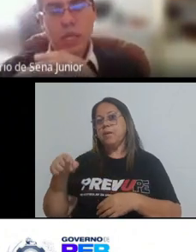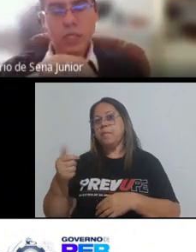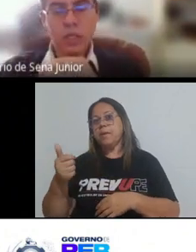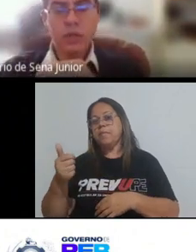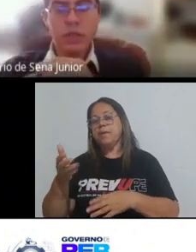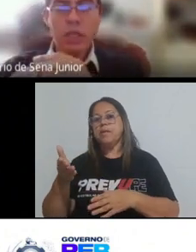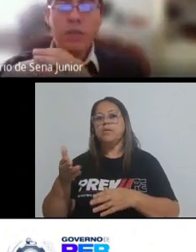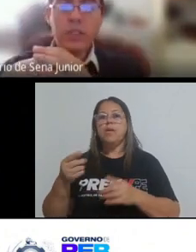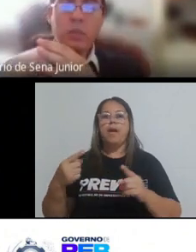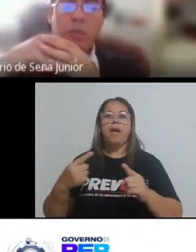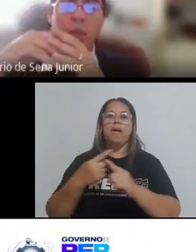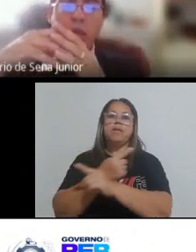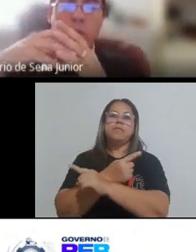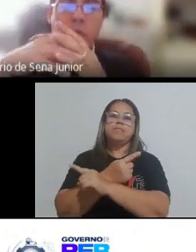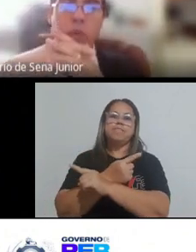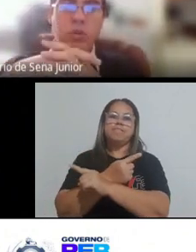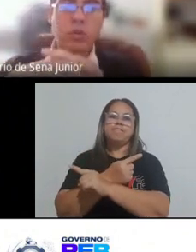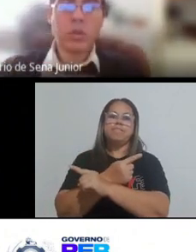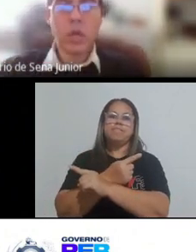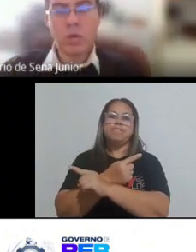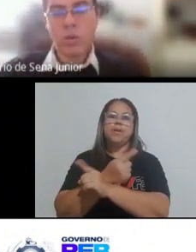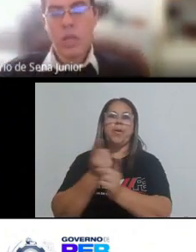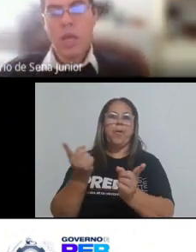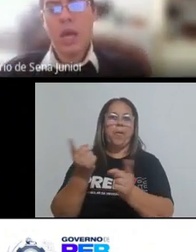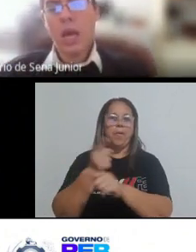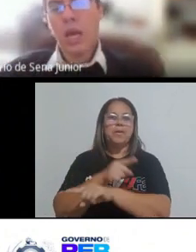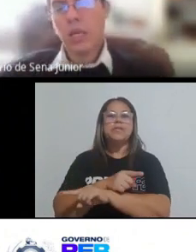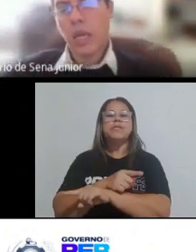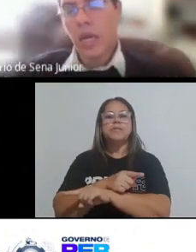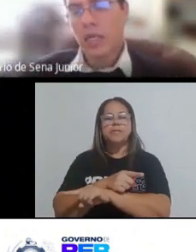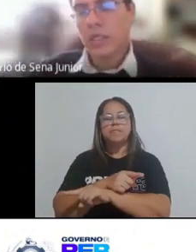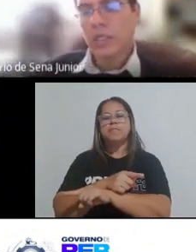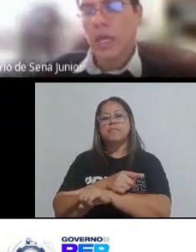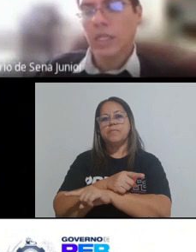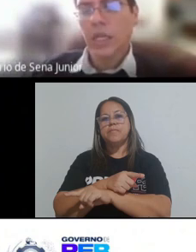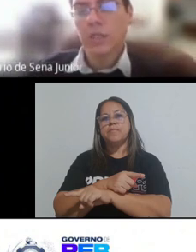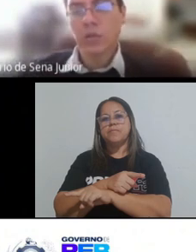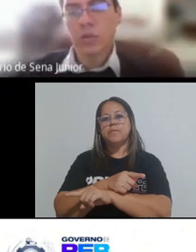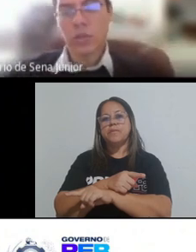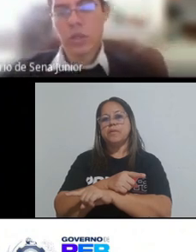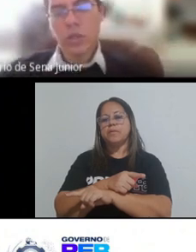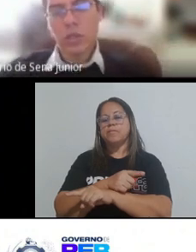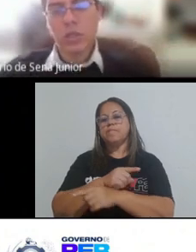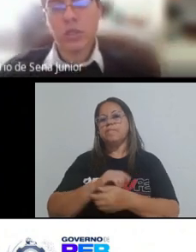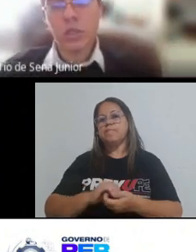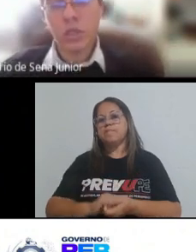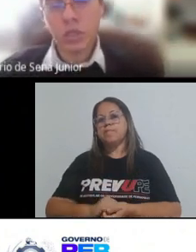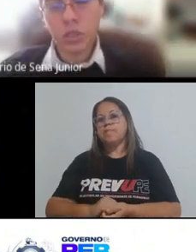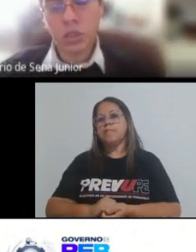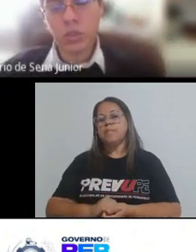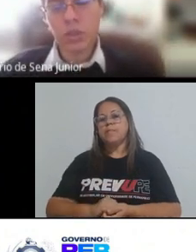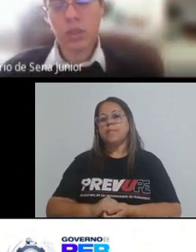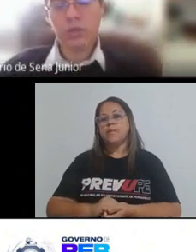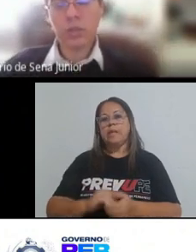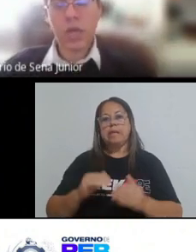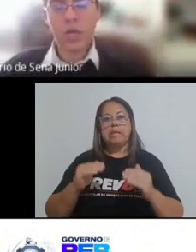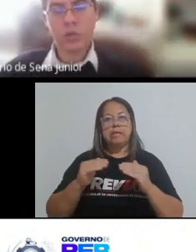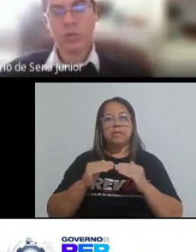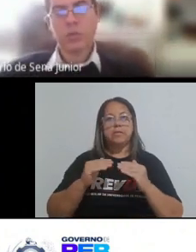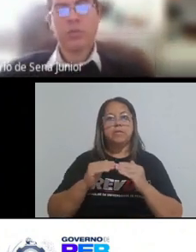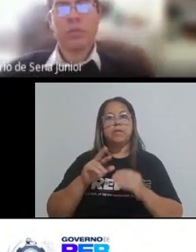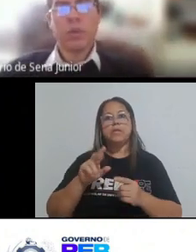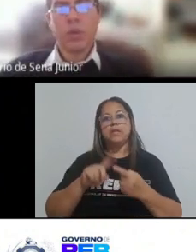essa razão vai ser inversamente proporcional às razões de seus respectivos